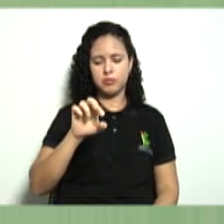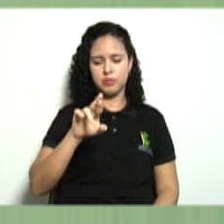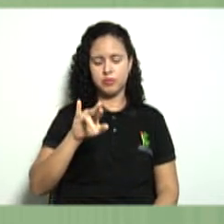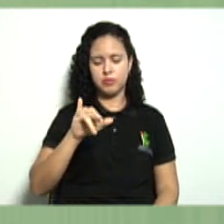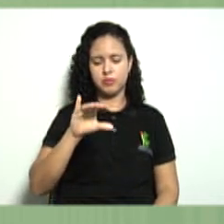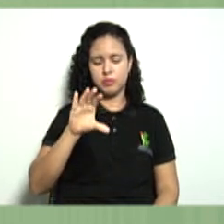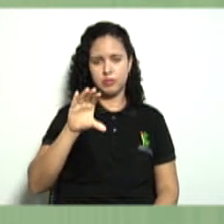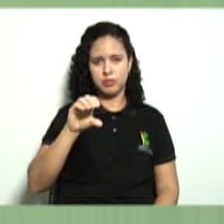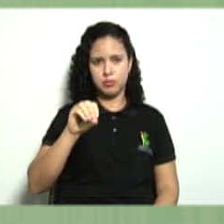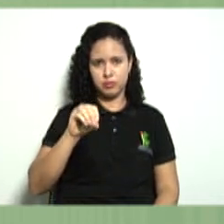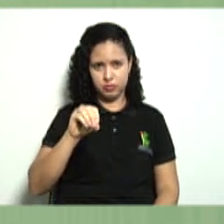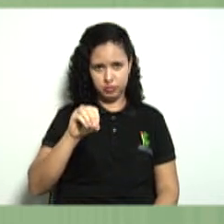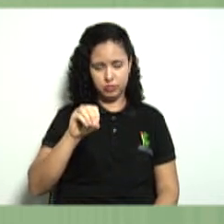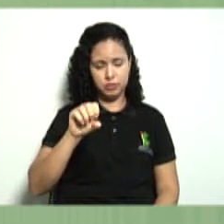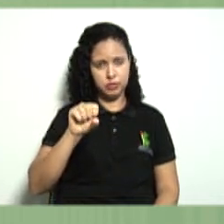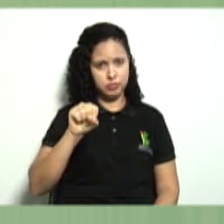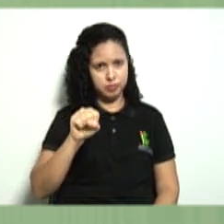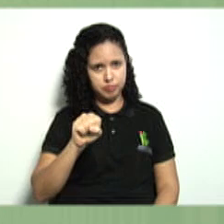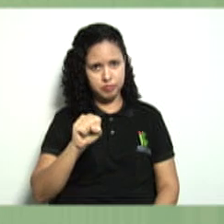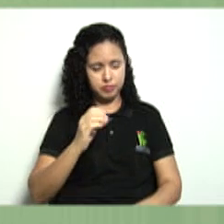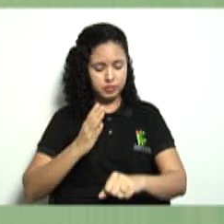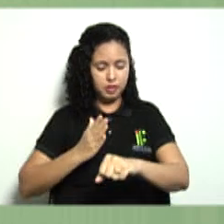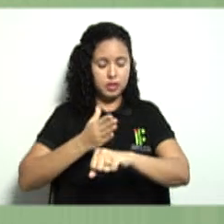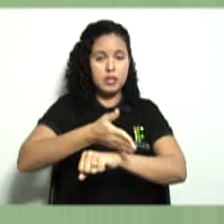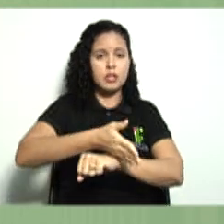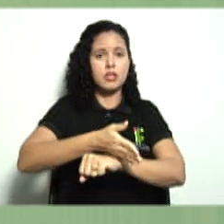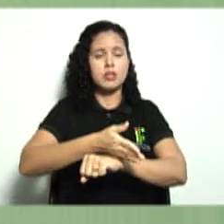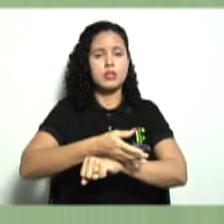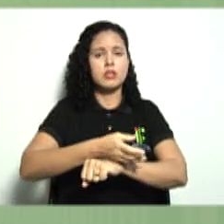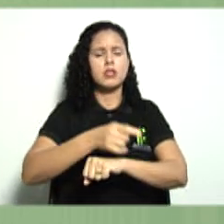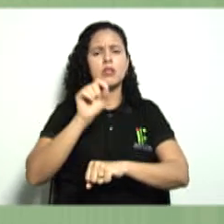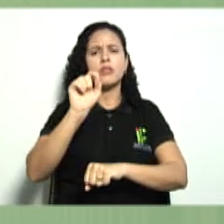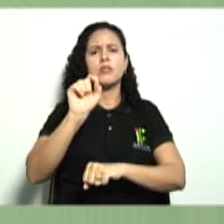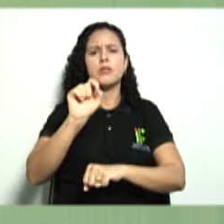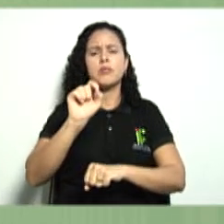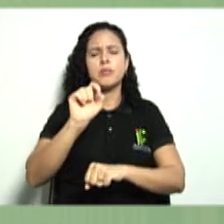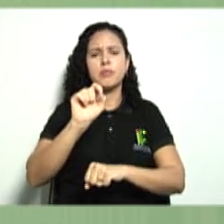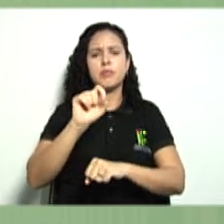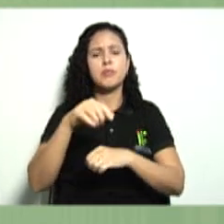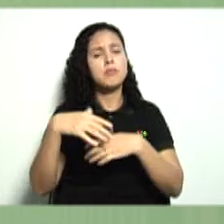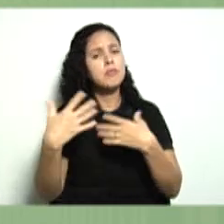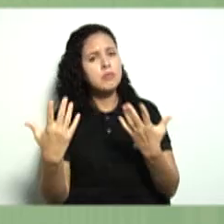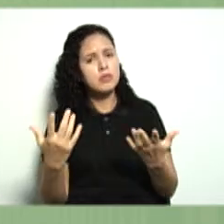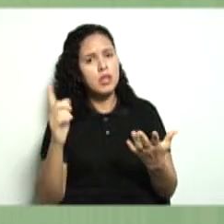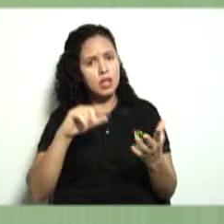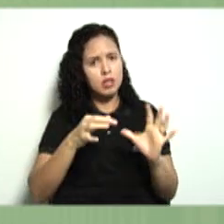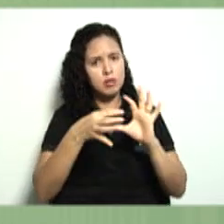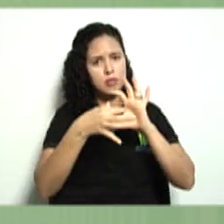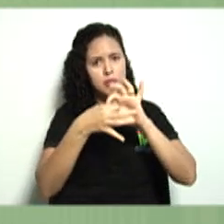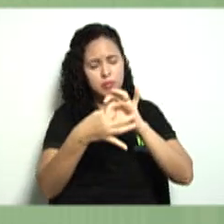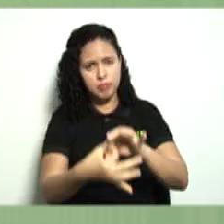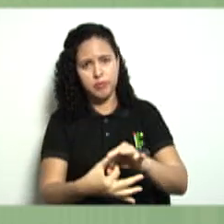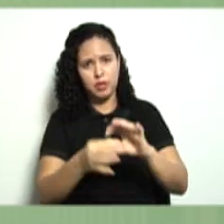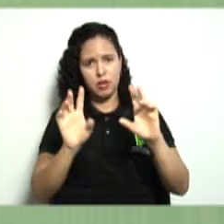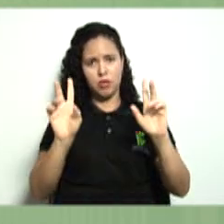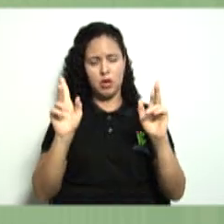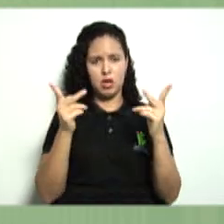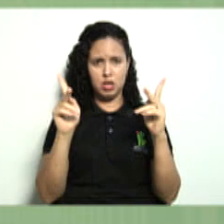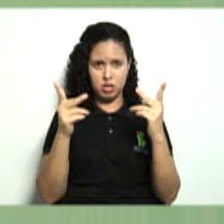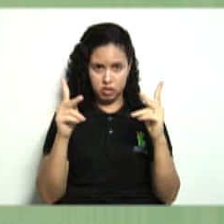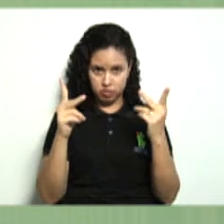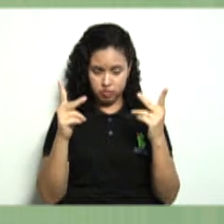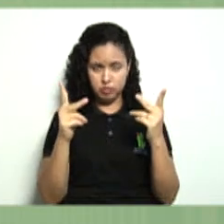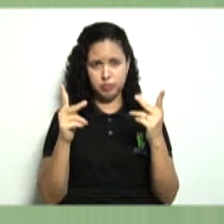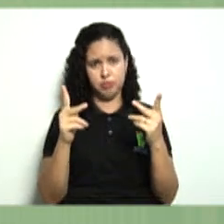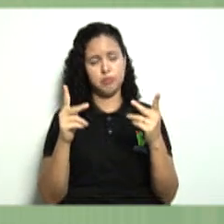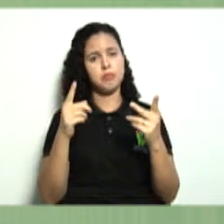Saulo, periférico de entrada está relacionado ao hardware, não é isso? Com certeza. A gente acabou de ver, né,